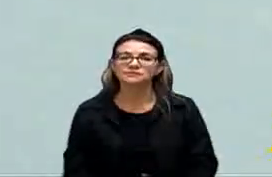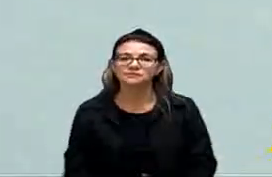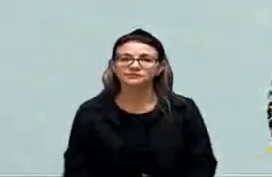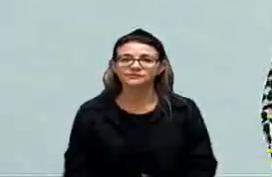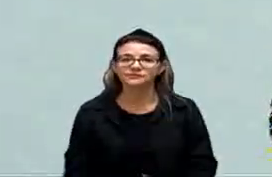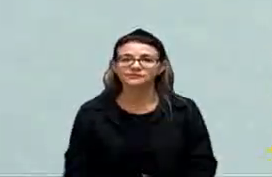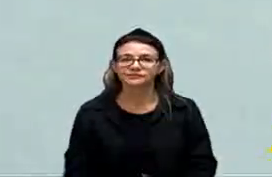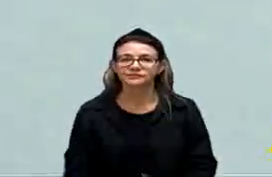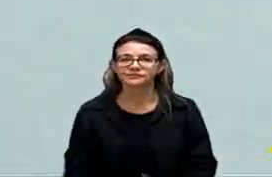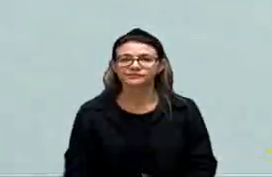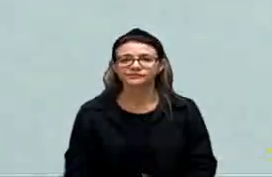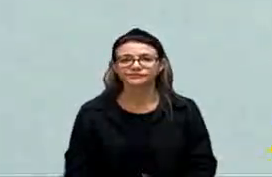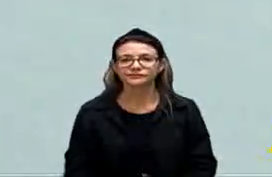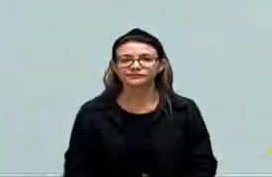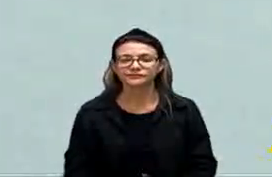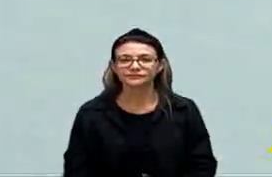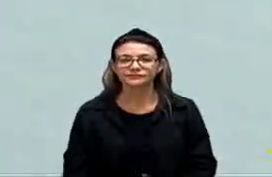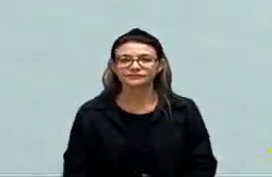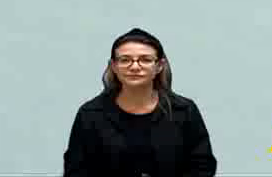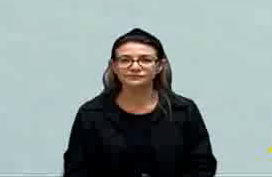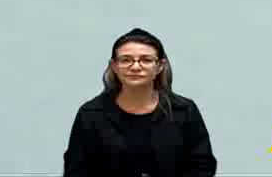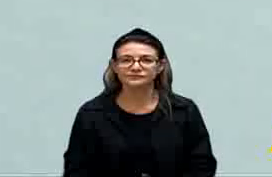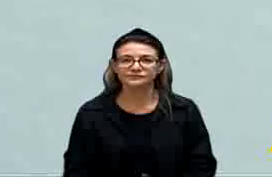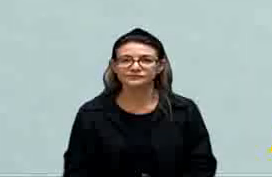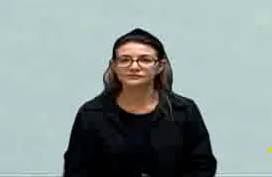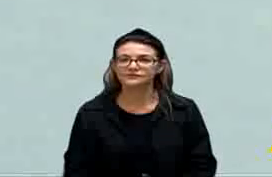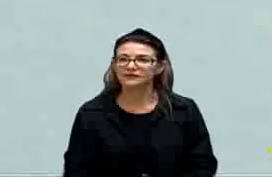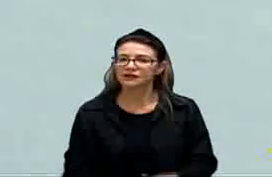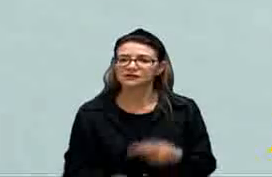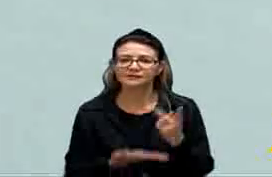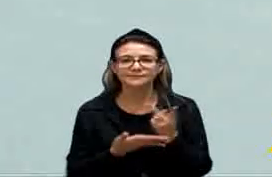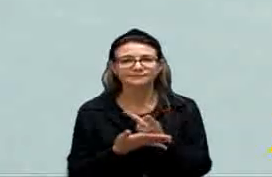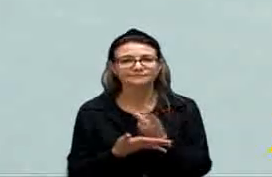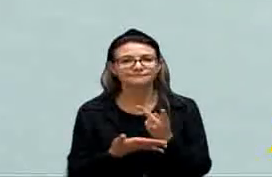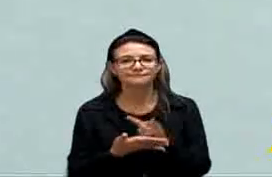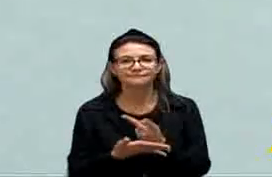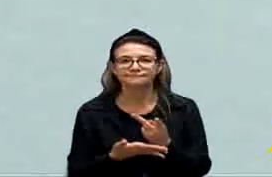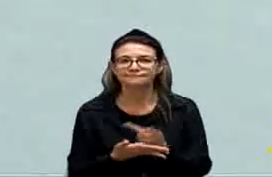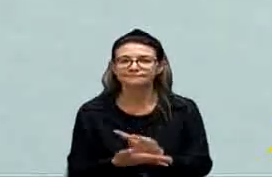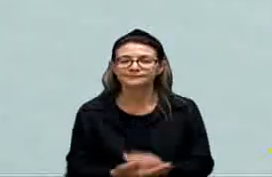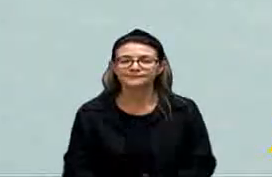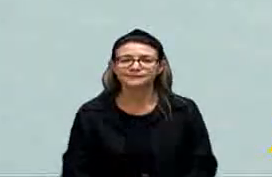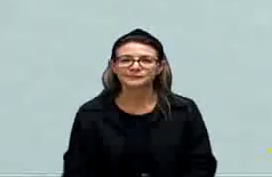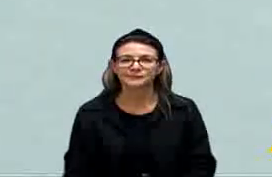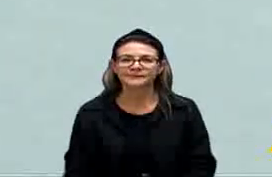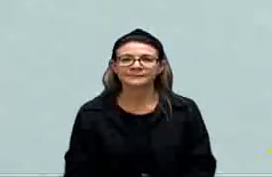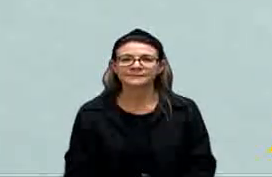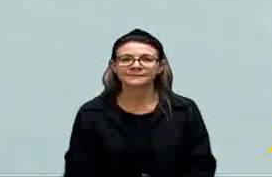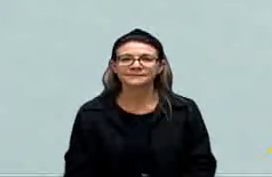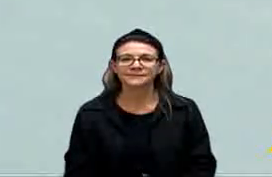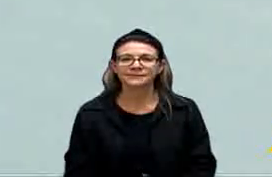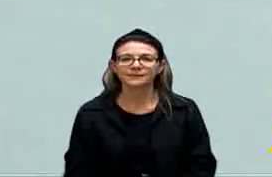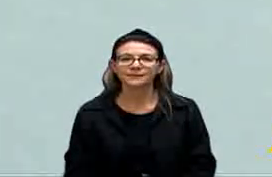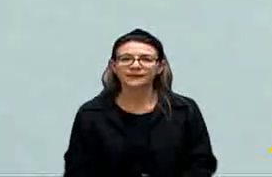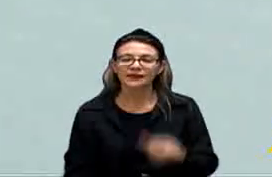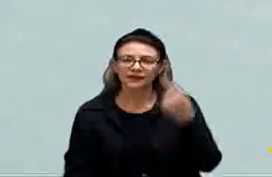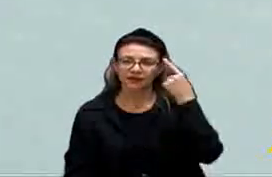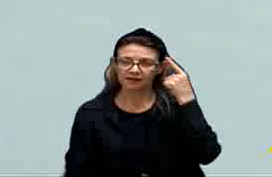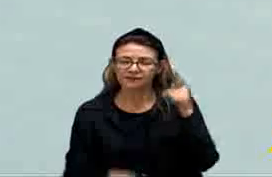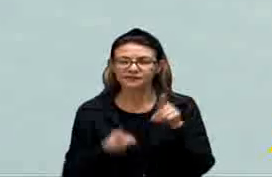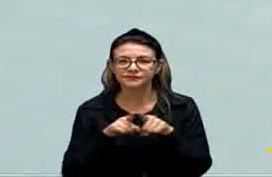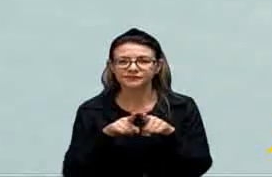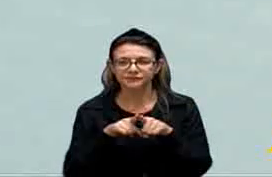passando e fazendo aquele aquela infração aquela infração e penso aqui